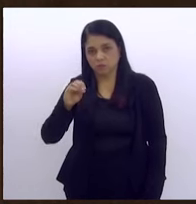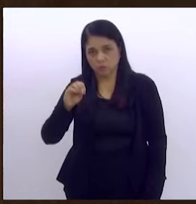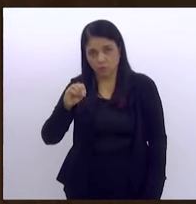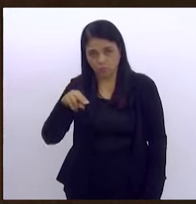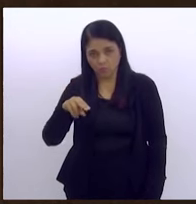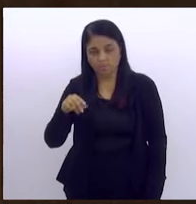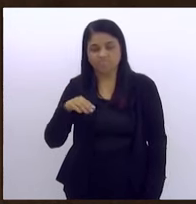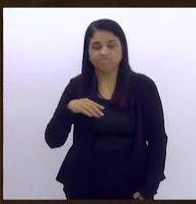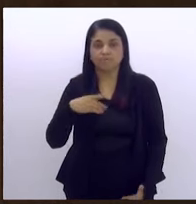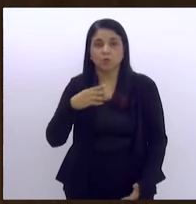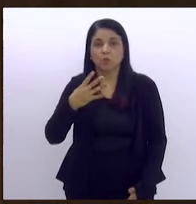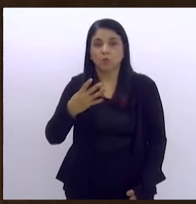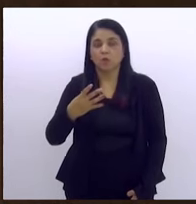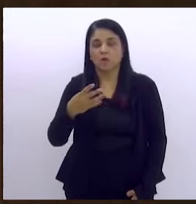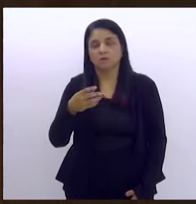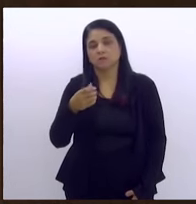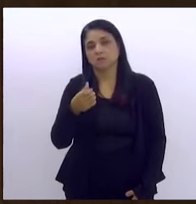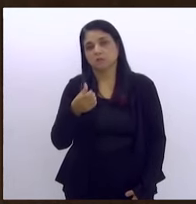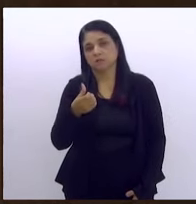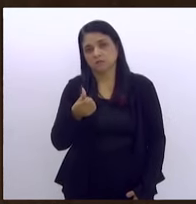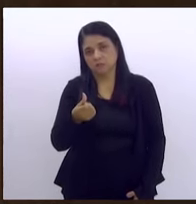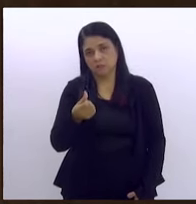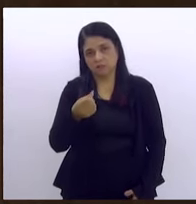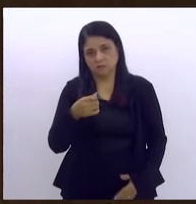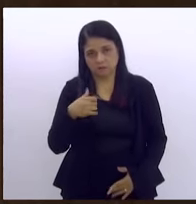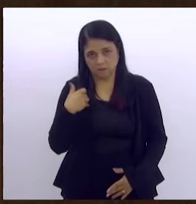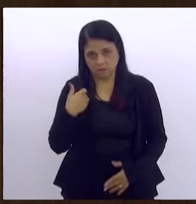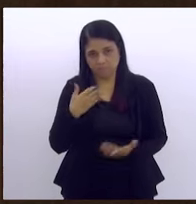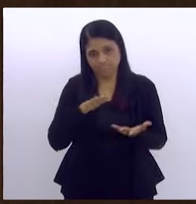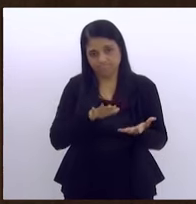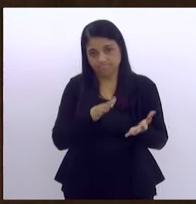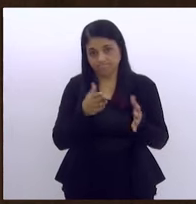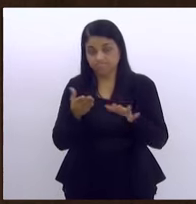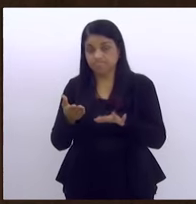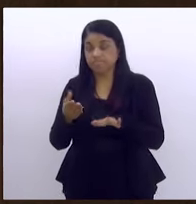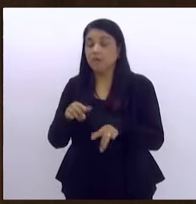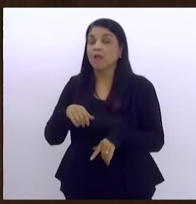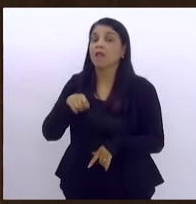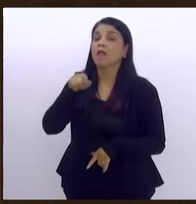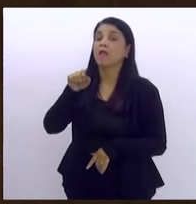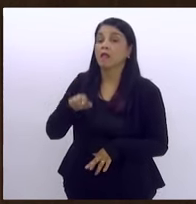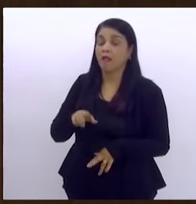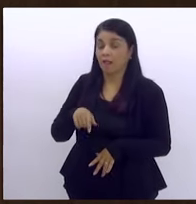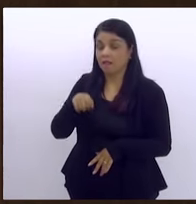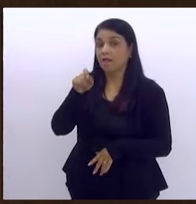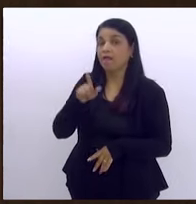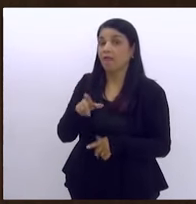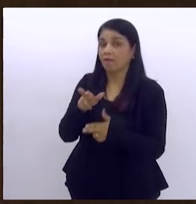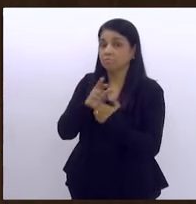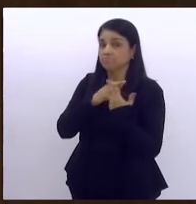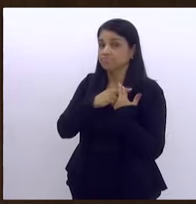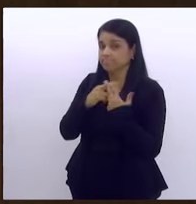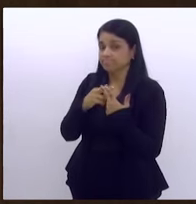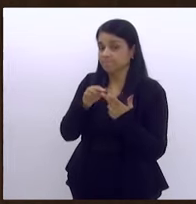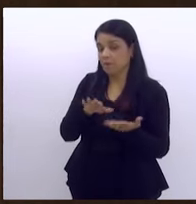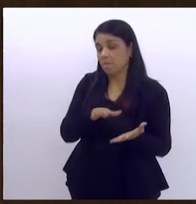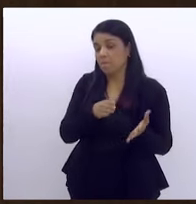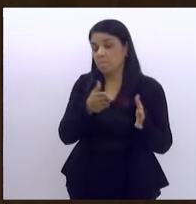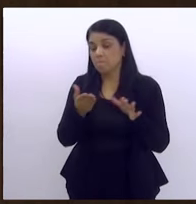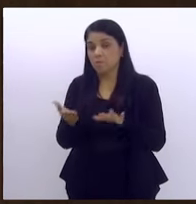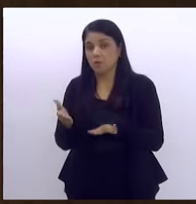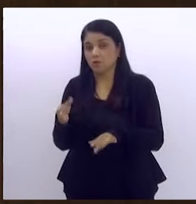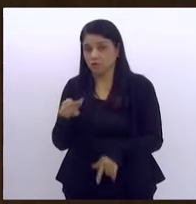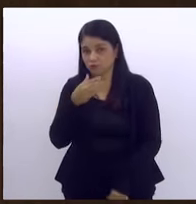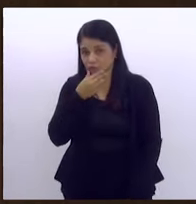É. E agora se discute de quem é a responsabilidade da morte desse moço, que